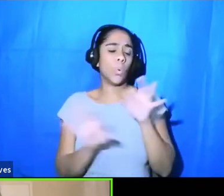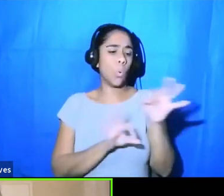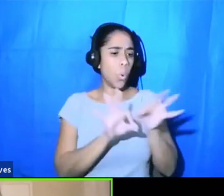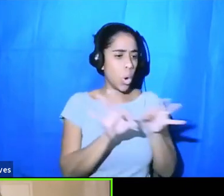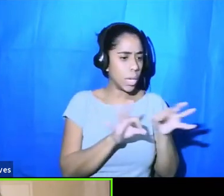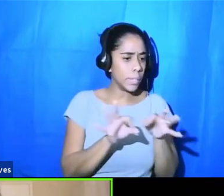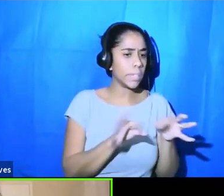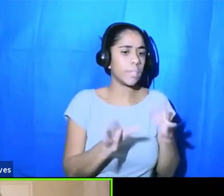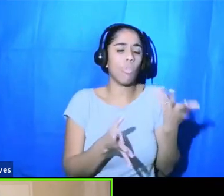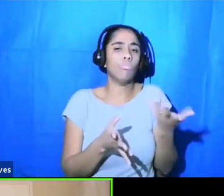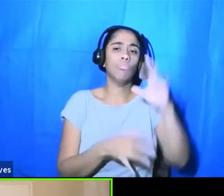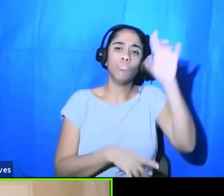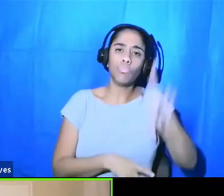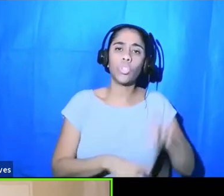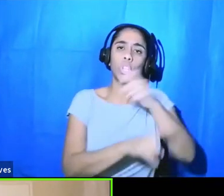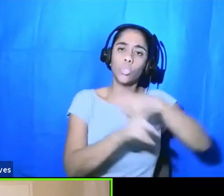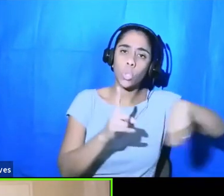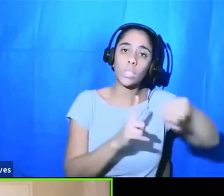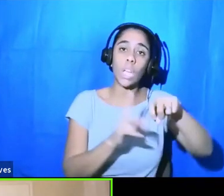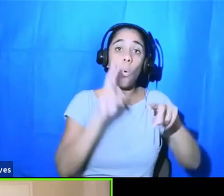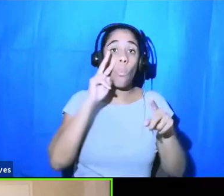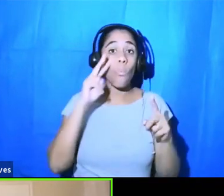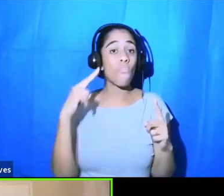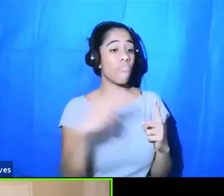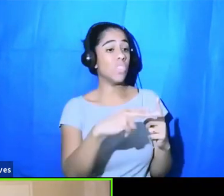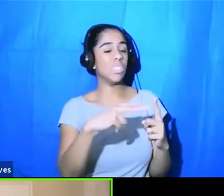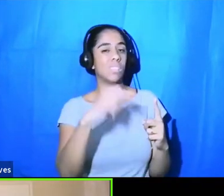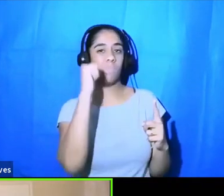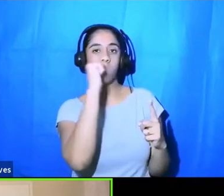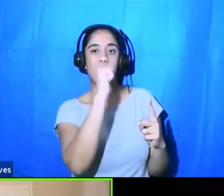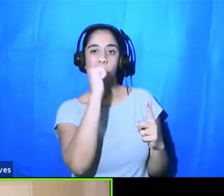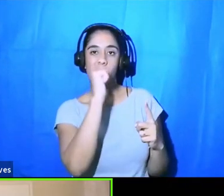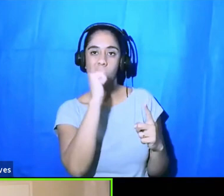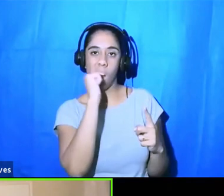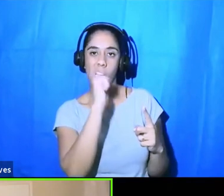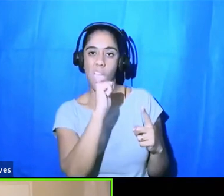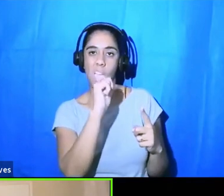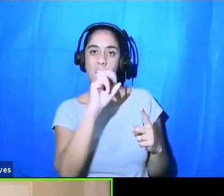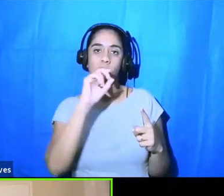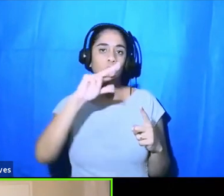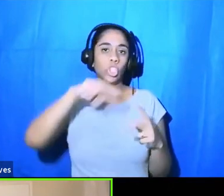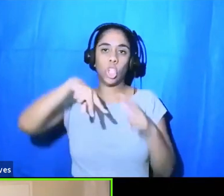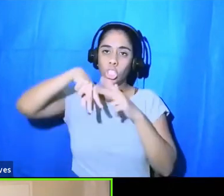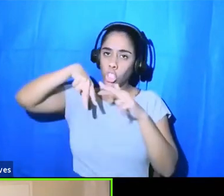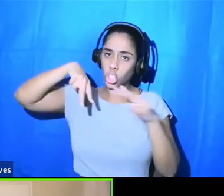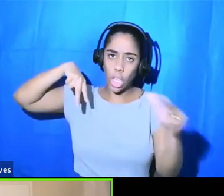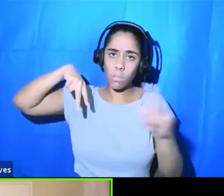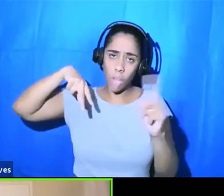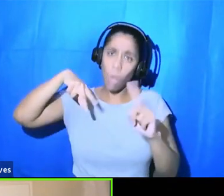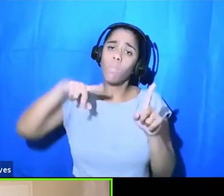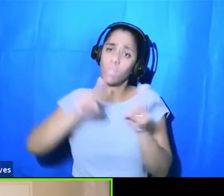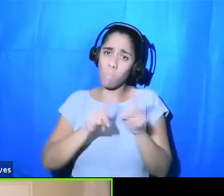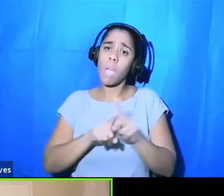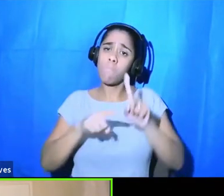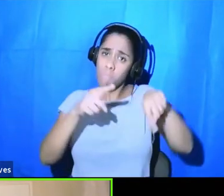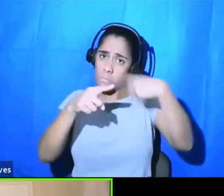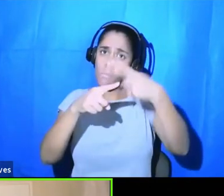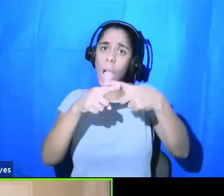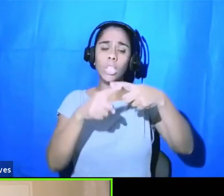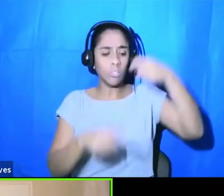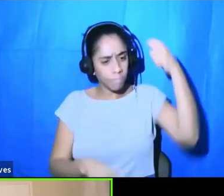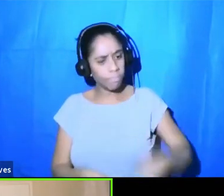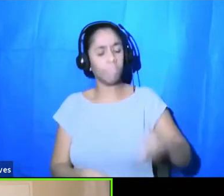perspectiva feminista não só com um enfoque de gênero no sentido de reconhecer as jerarquias asimetrías